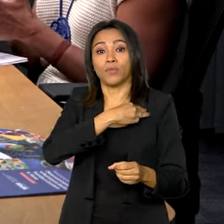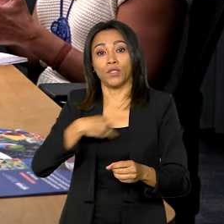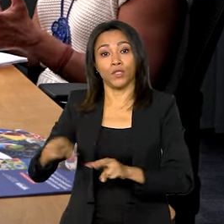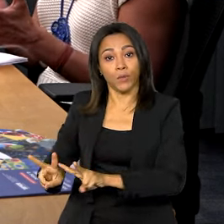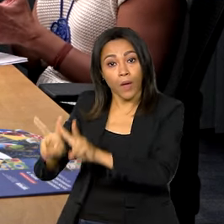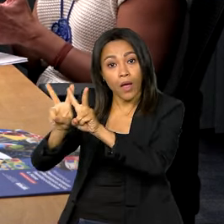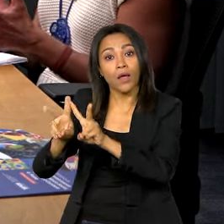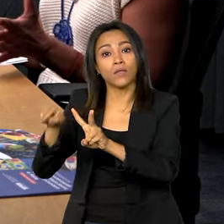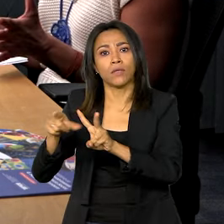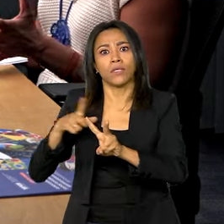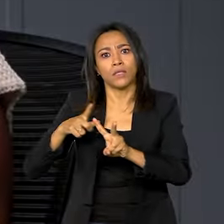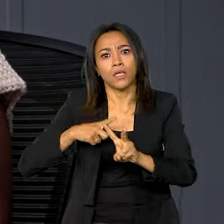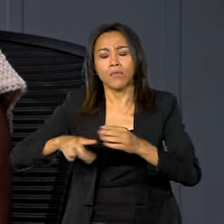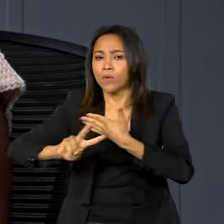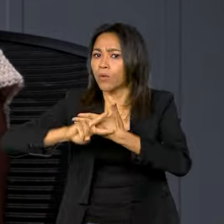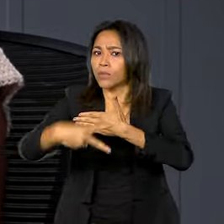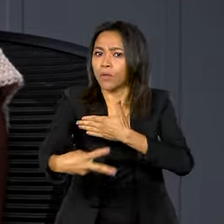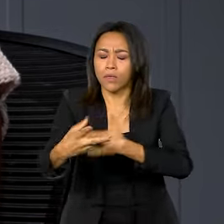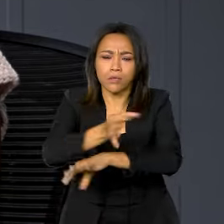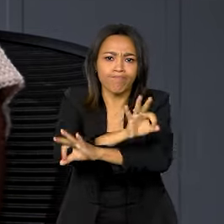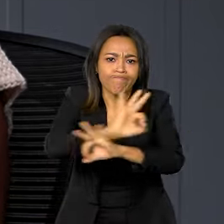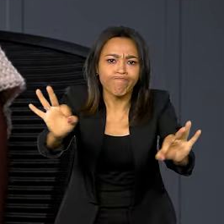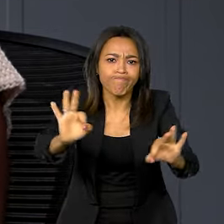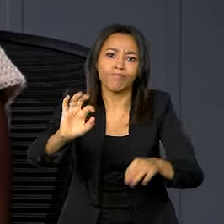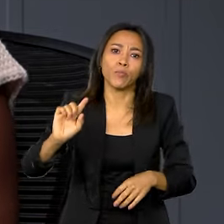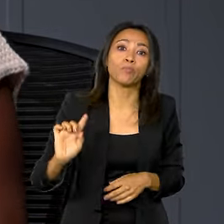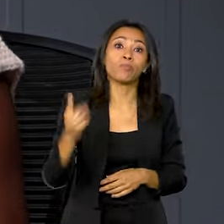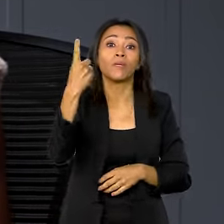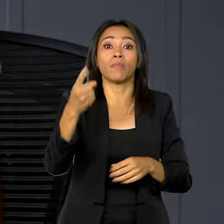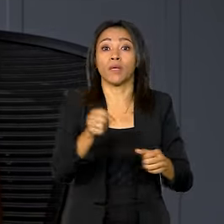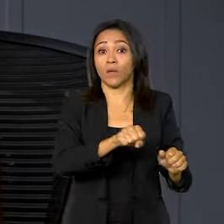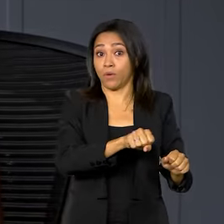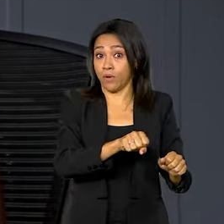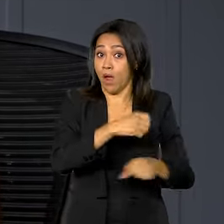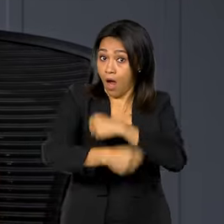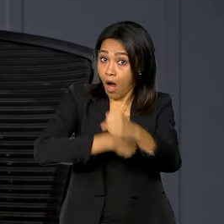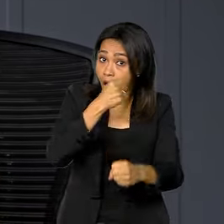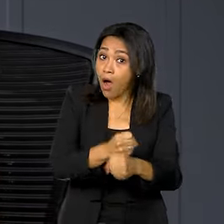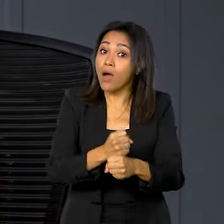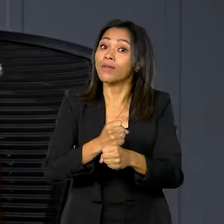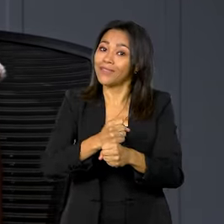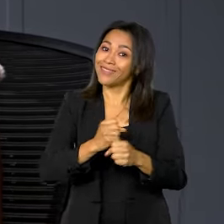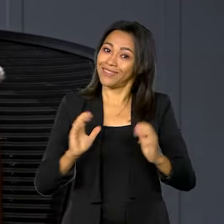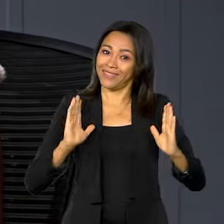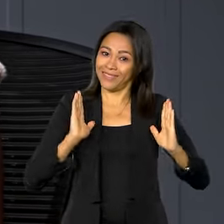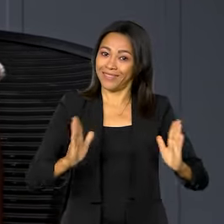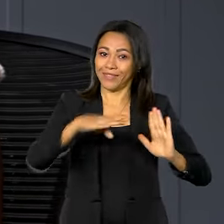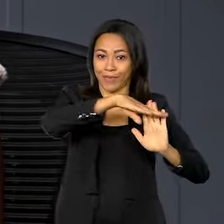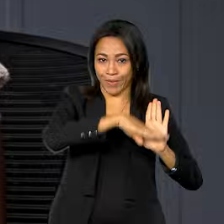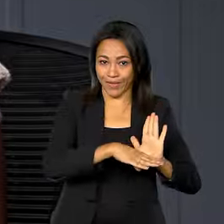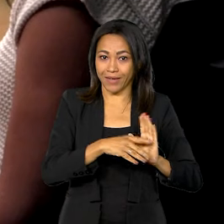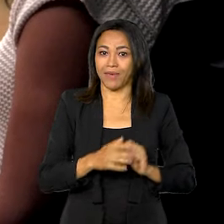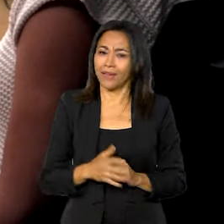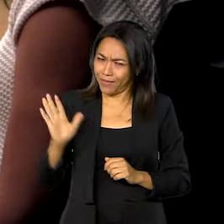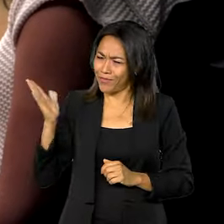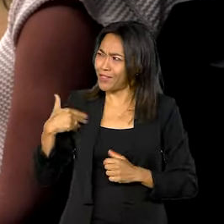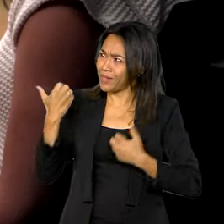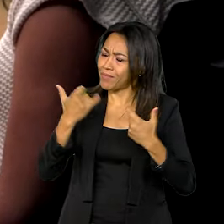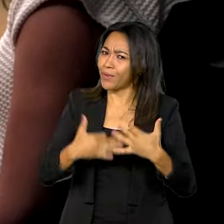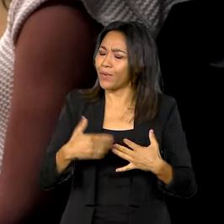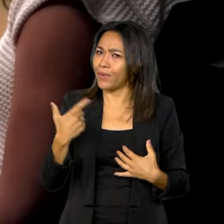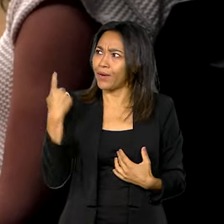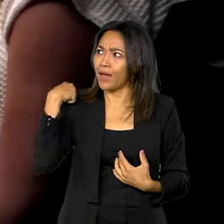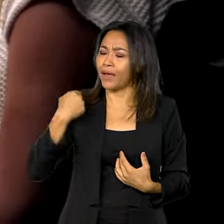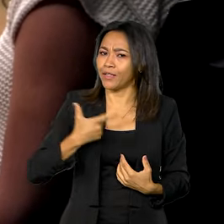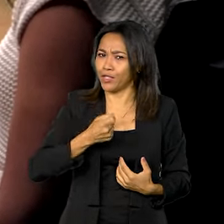temos resultados assim muito significativos já no primeiro ano de implementação do do primeira infância que foi como a gente falou